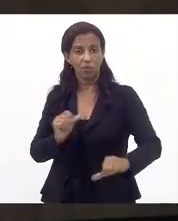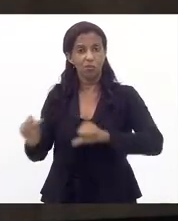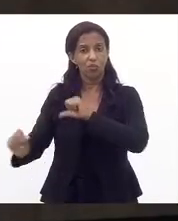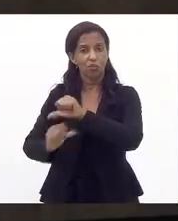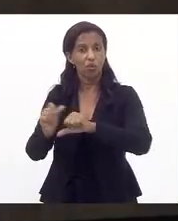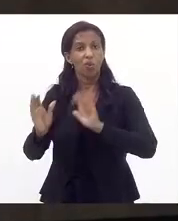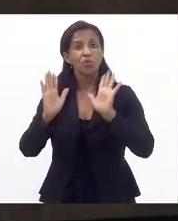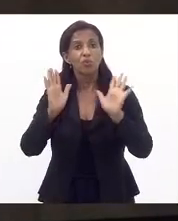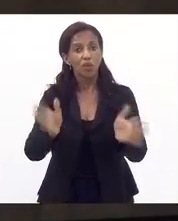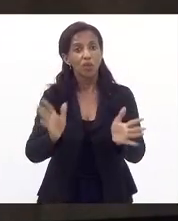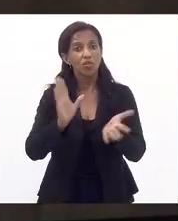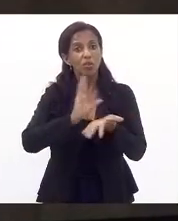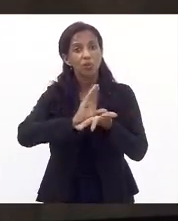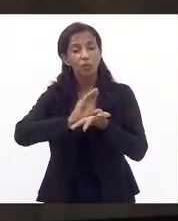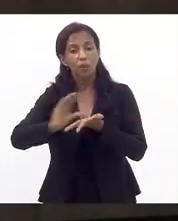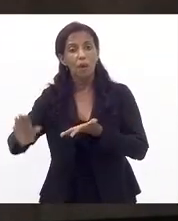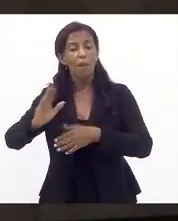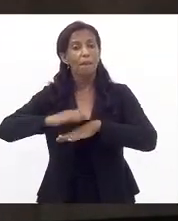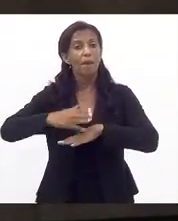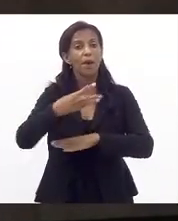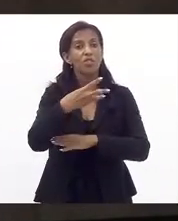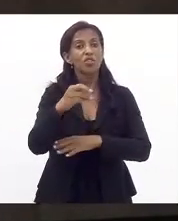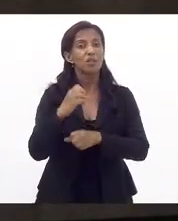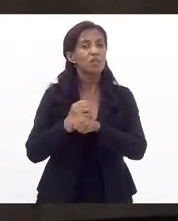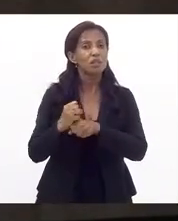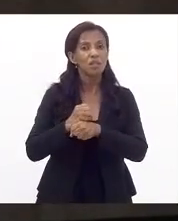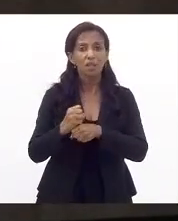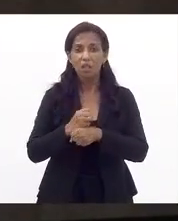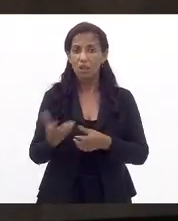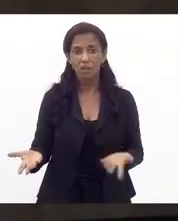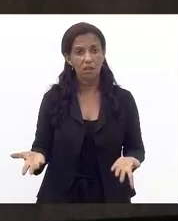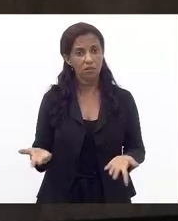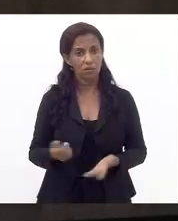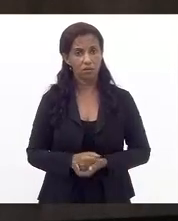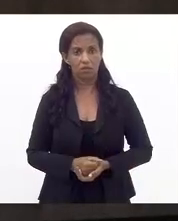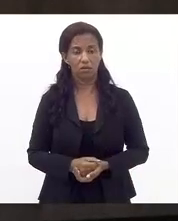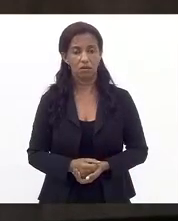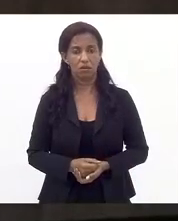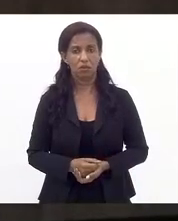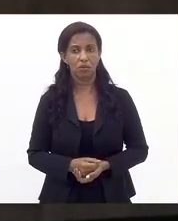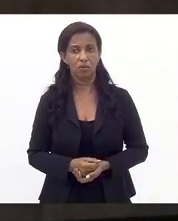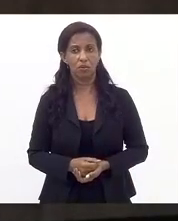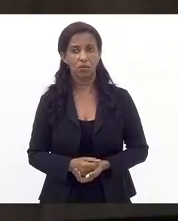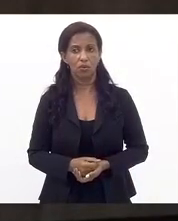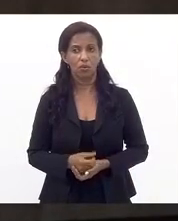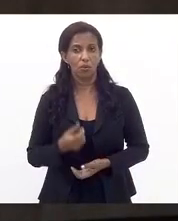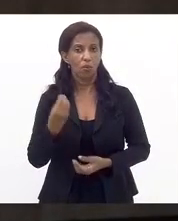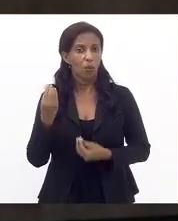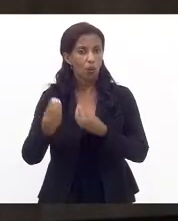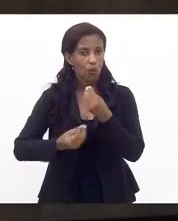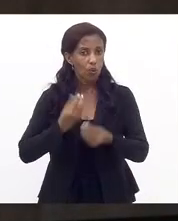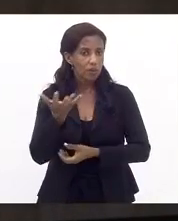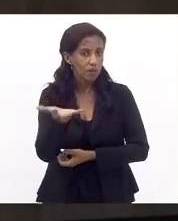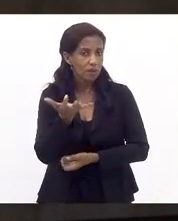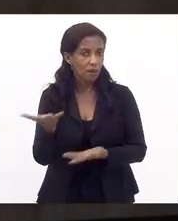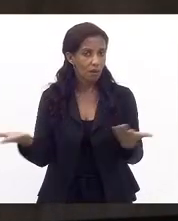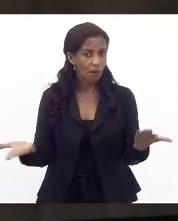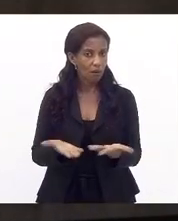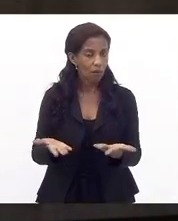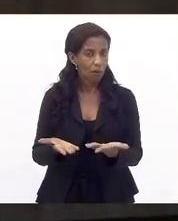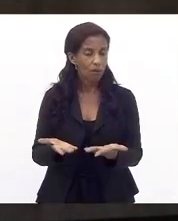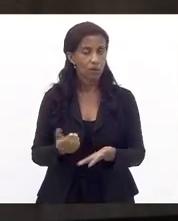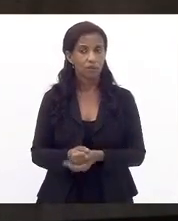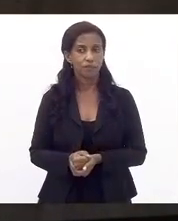já ouvi a contribuição de mais de trinta anos sobre essa classificação o que se pretende agora justamente